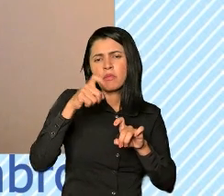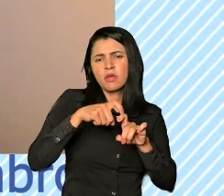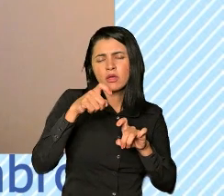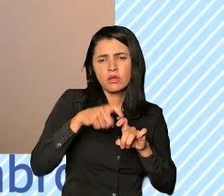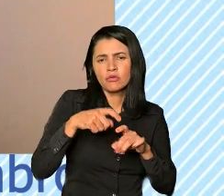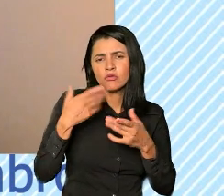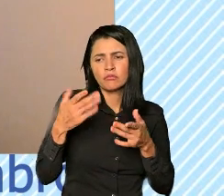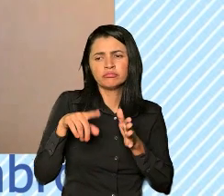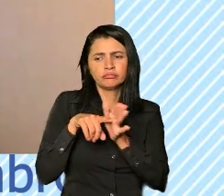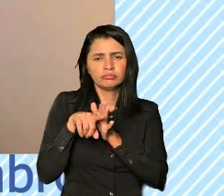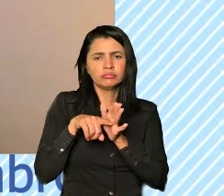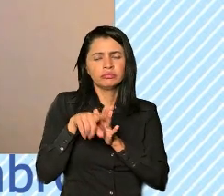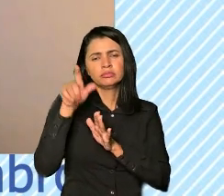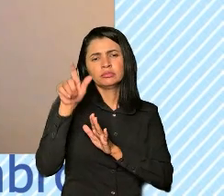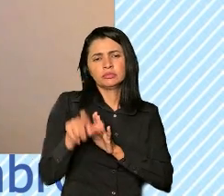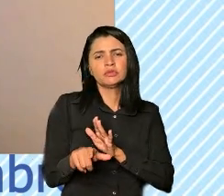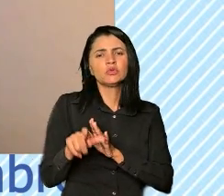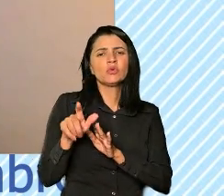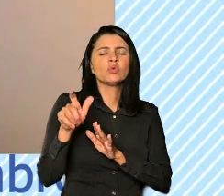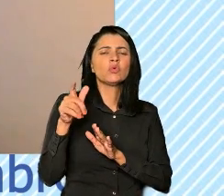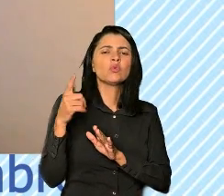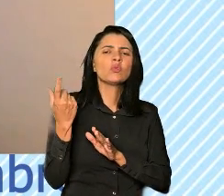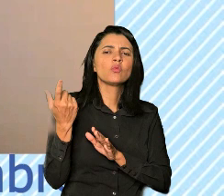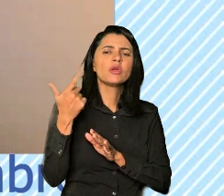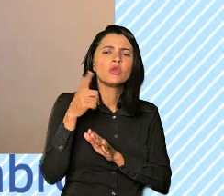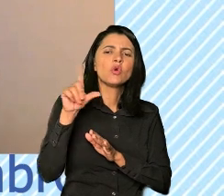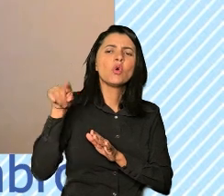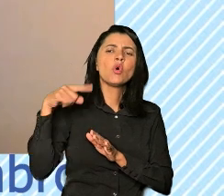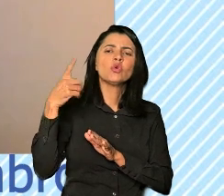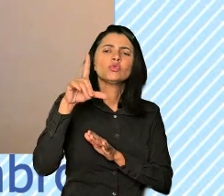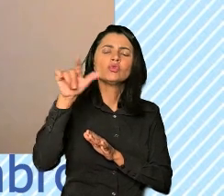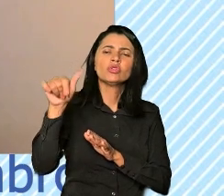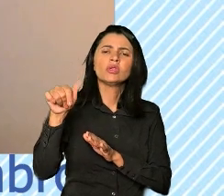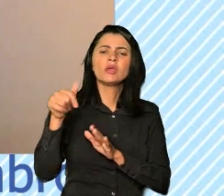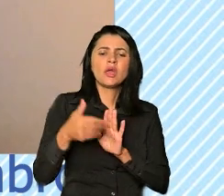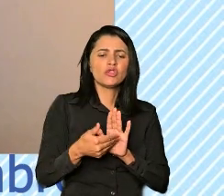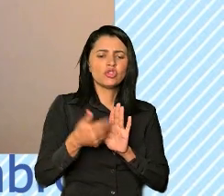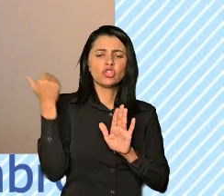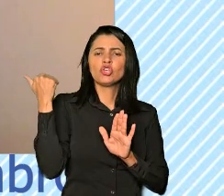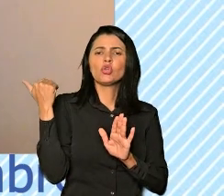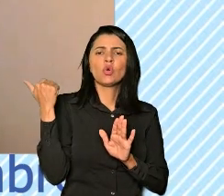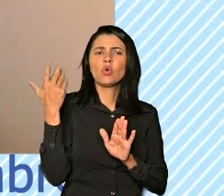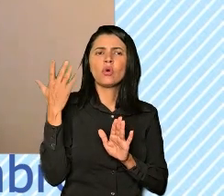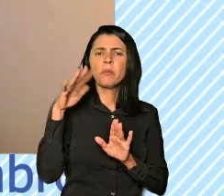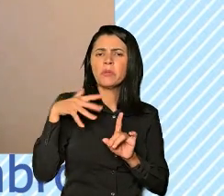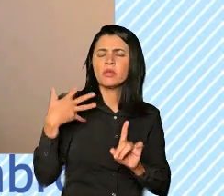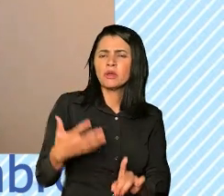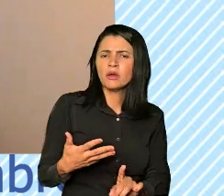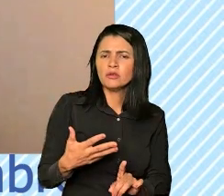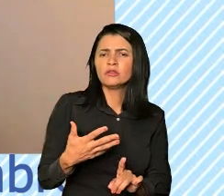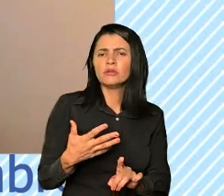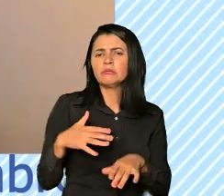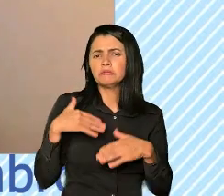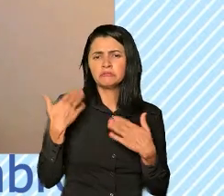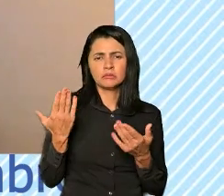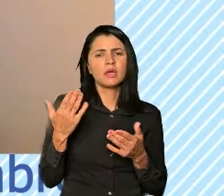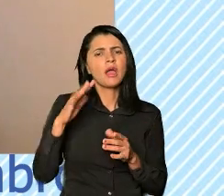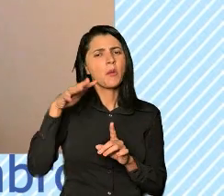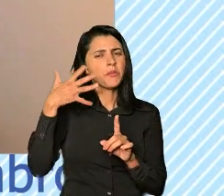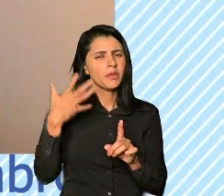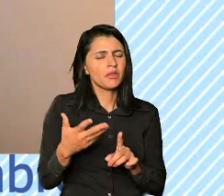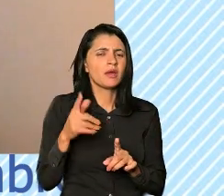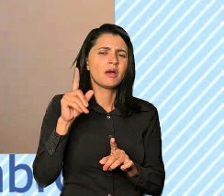um pesquisador, não é médico, né? Um pesquisador, e no dia seguinte essa homenagem é retirada. Então, assim, as homenagens, sejam